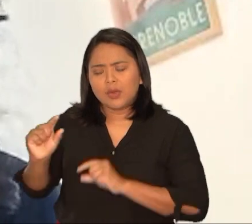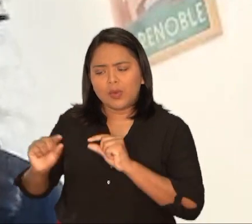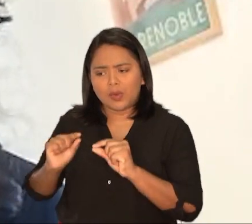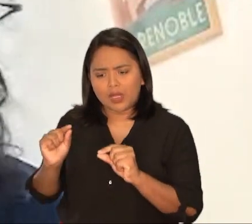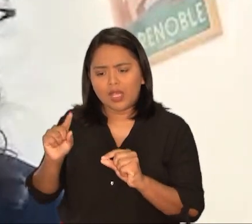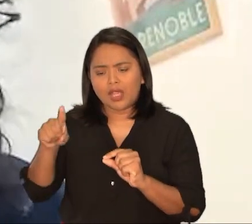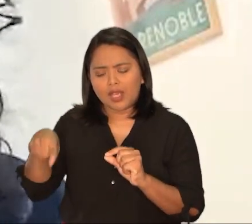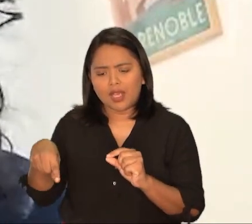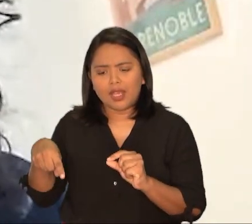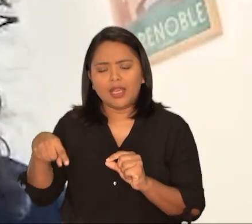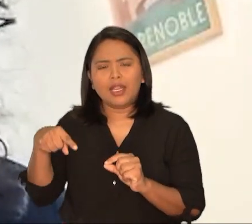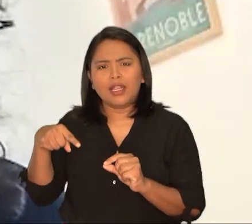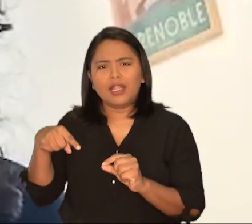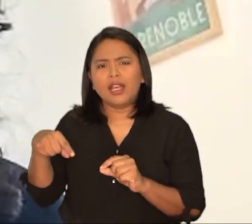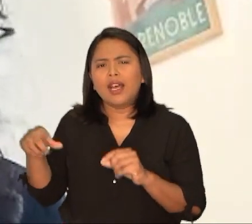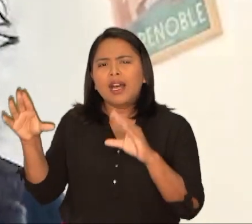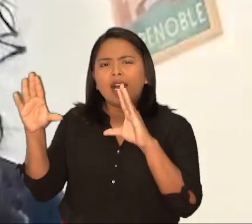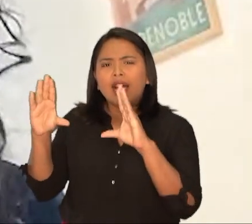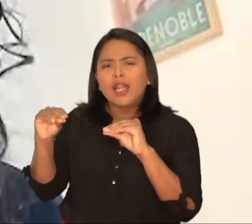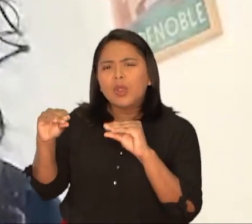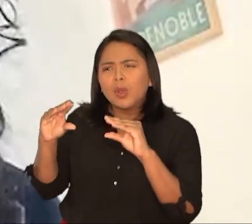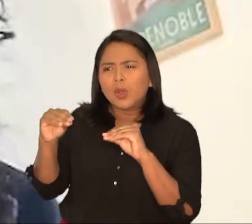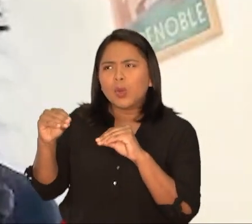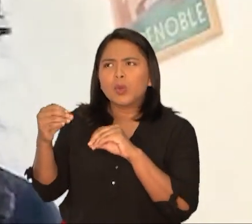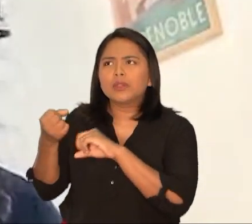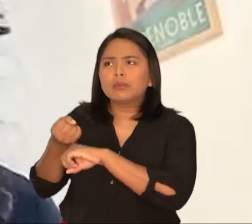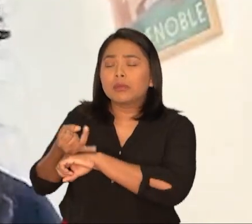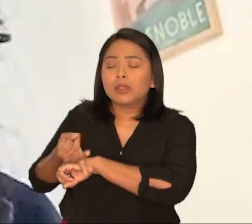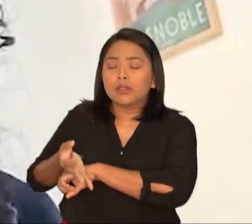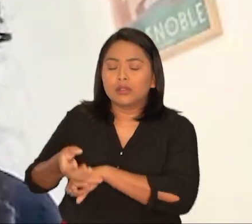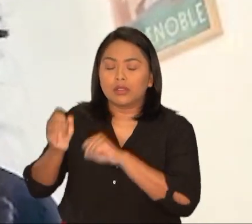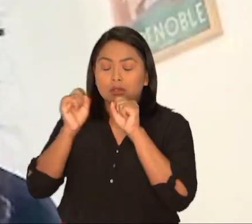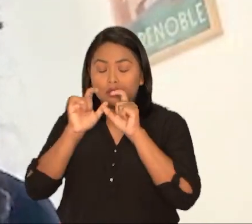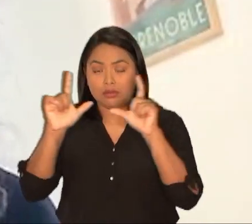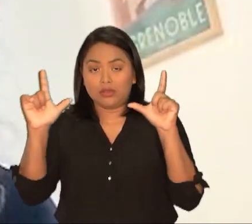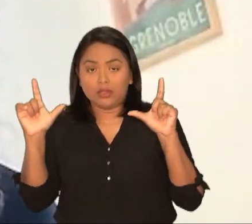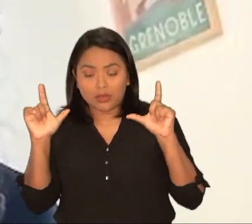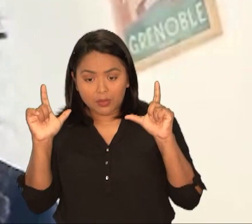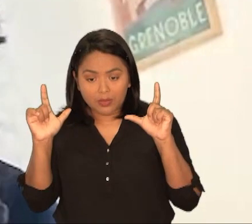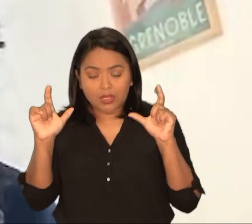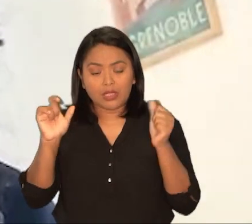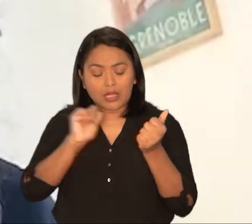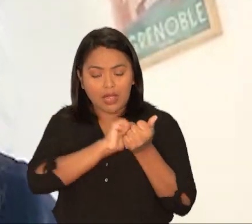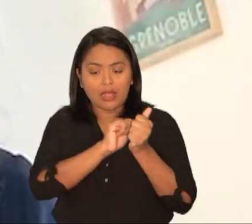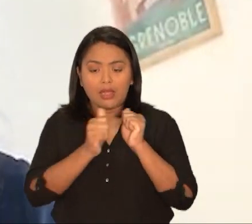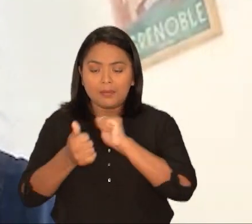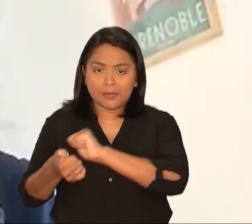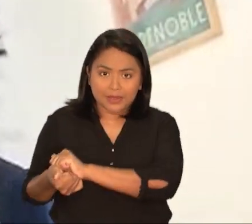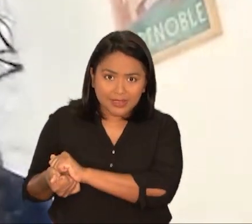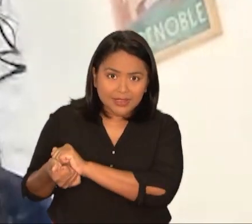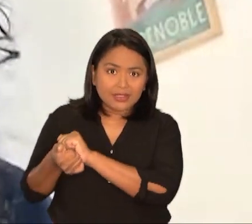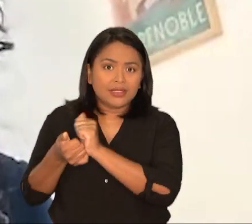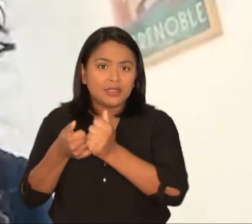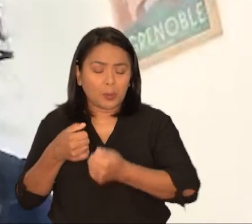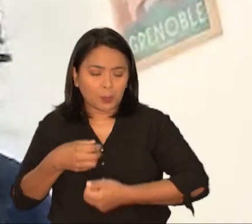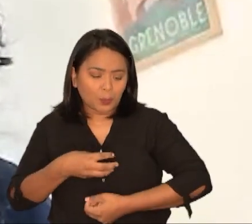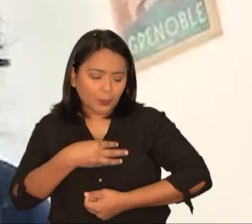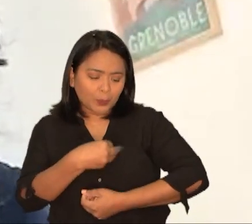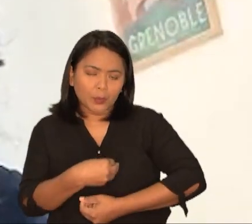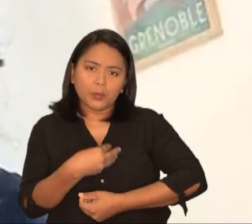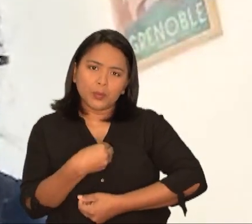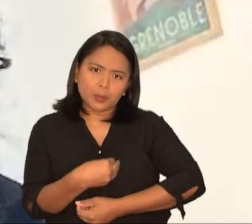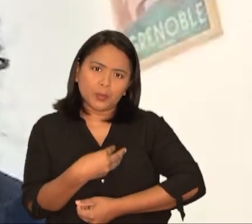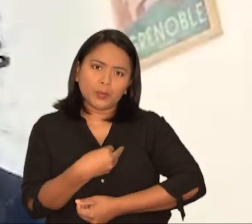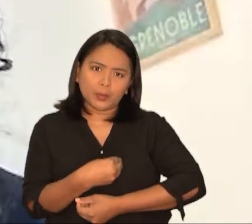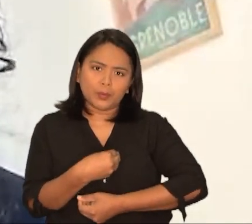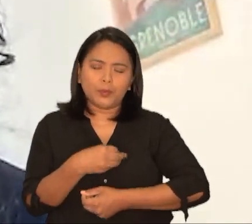é sobre as noites que eu tive de ficar acordada para conseguir me adaptar ao ritmo do